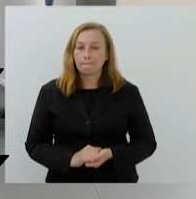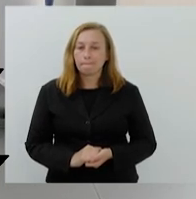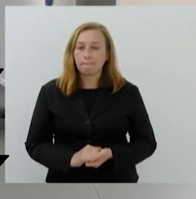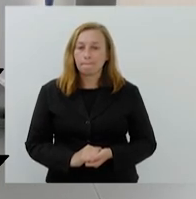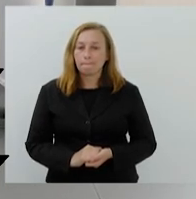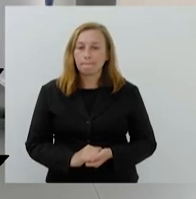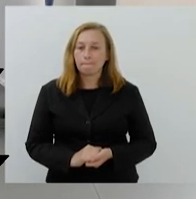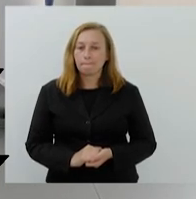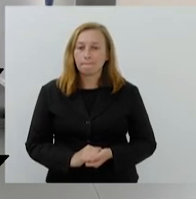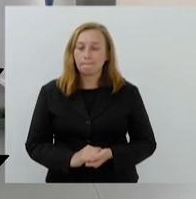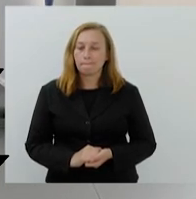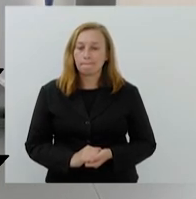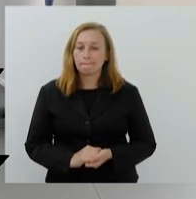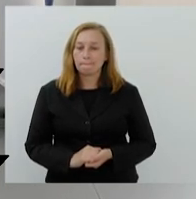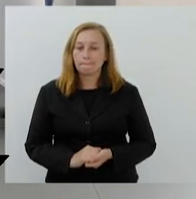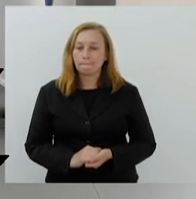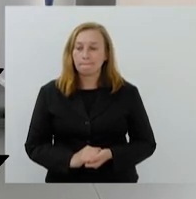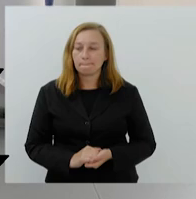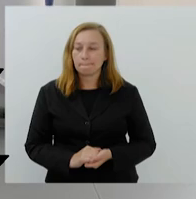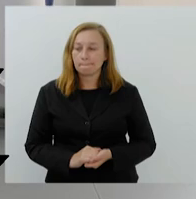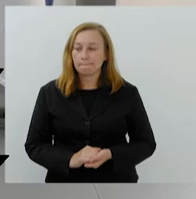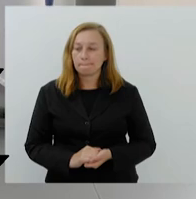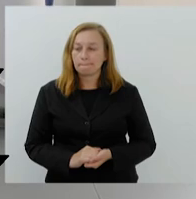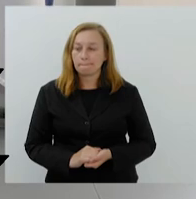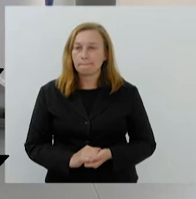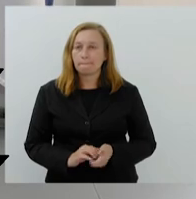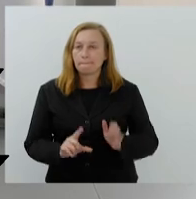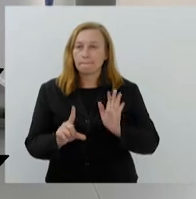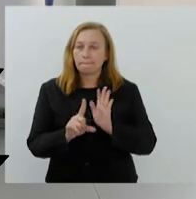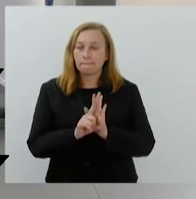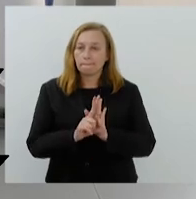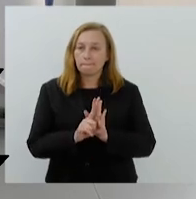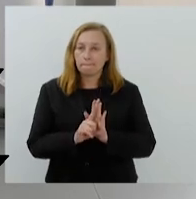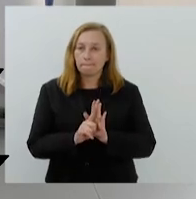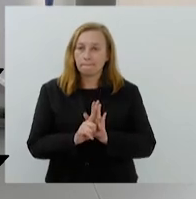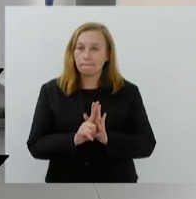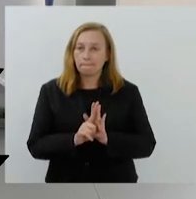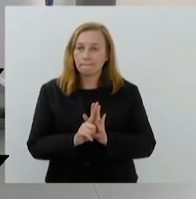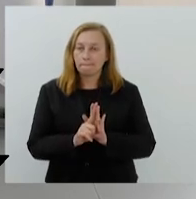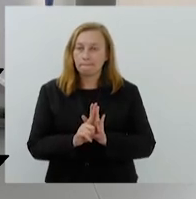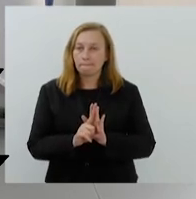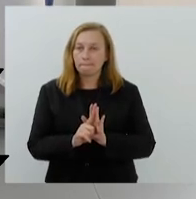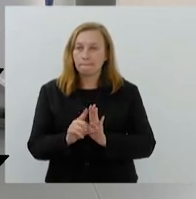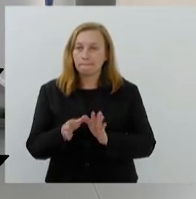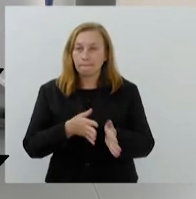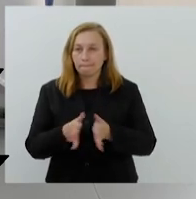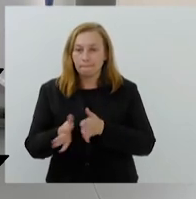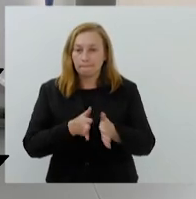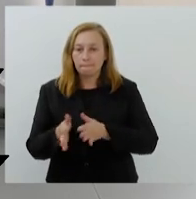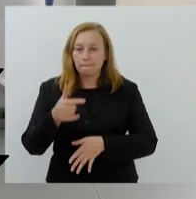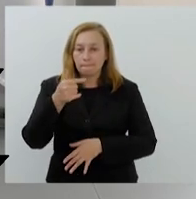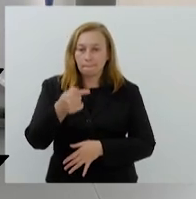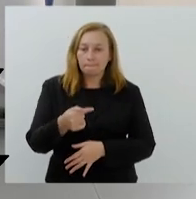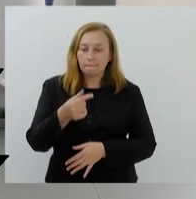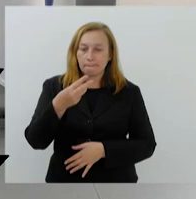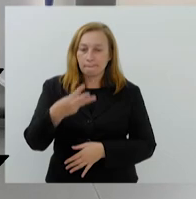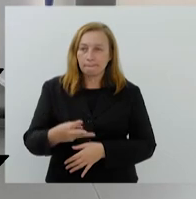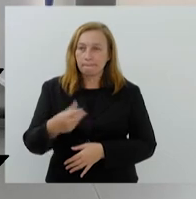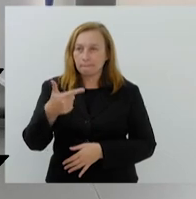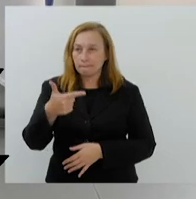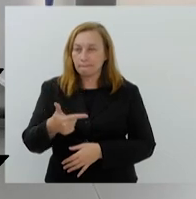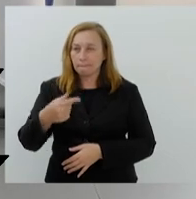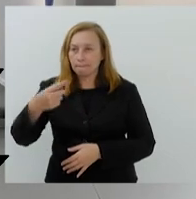Muito embora, tem aqui a lei de diretrizes para a promoção da acessibilidade, que é a lei 7.329 de